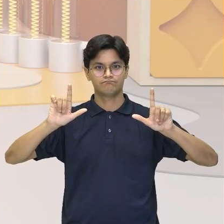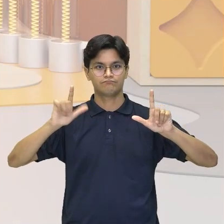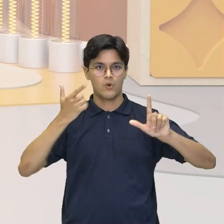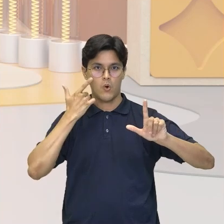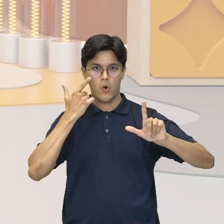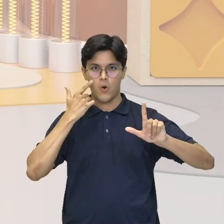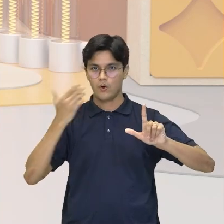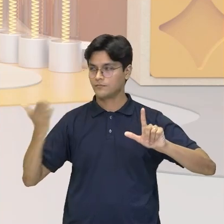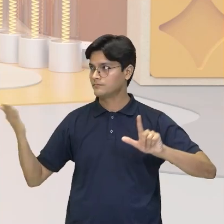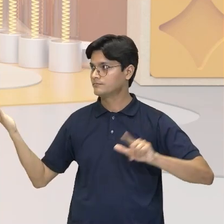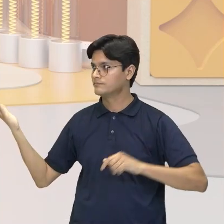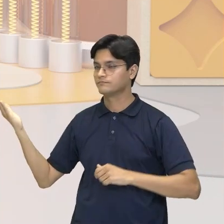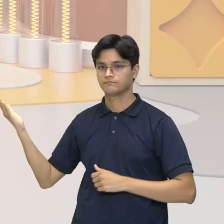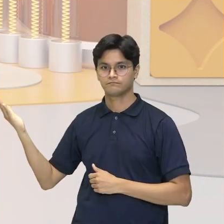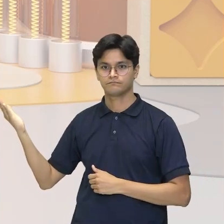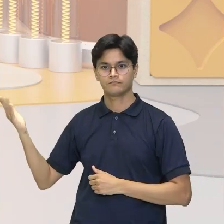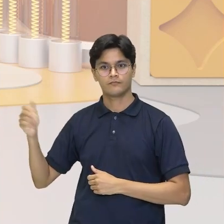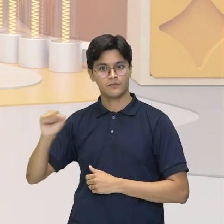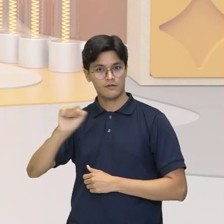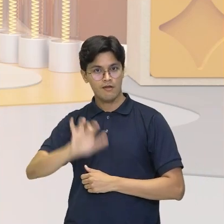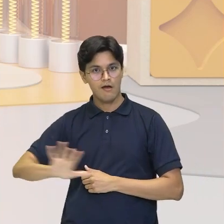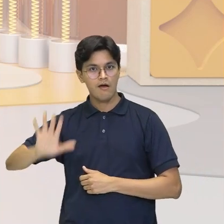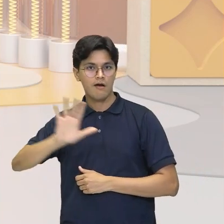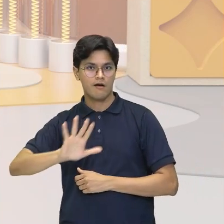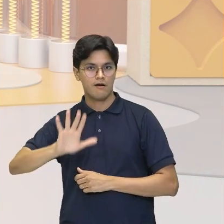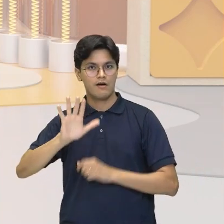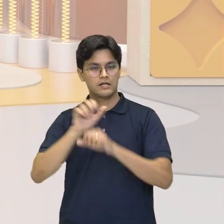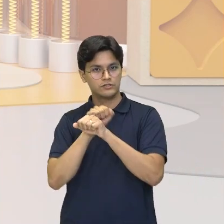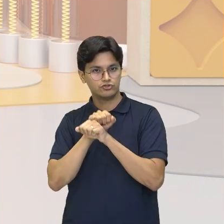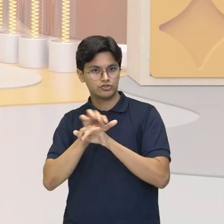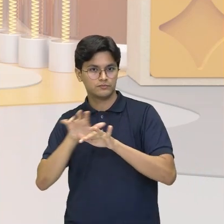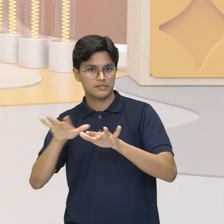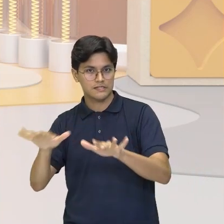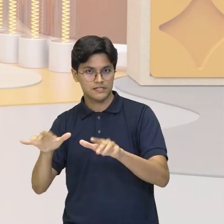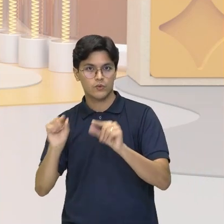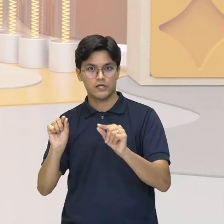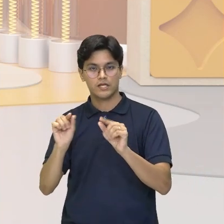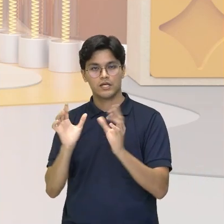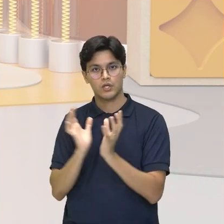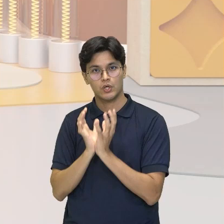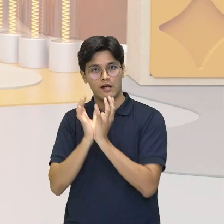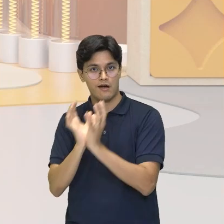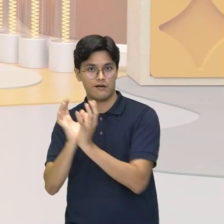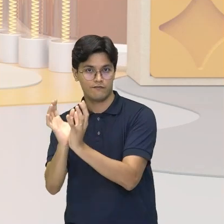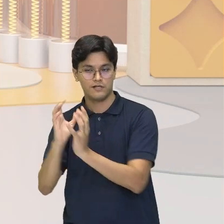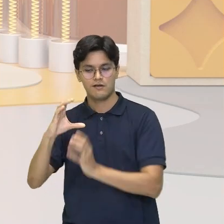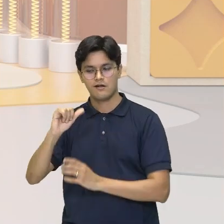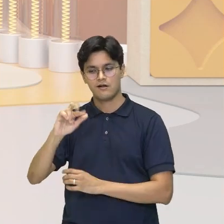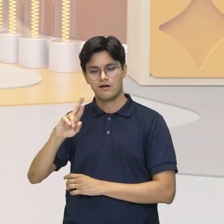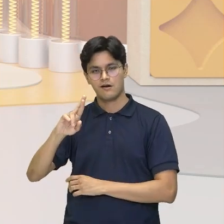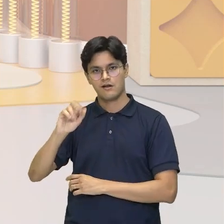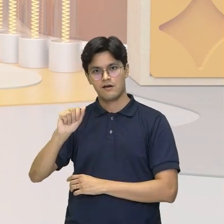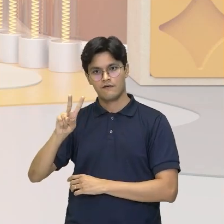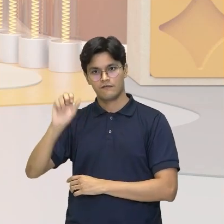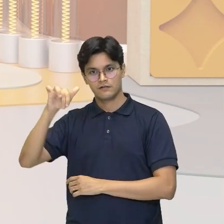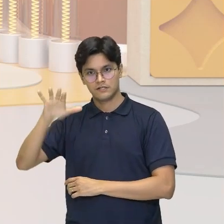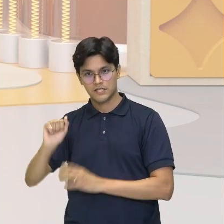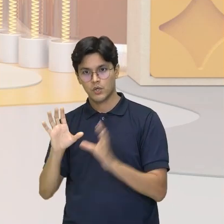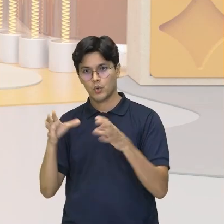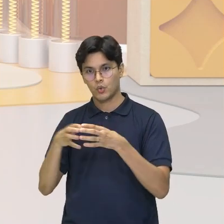comigo. Essa área de expansão justamente das caravanas berberes. Quem eram esses berberes? Eles